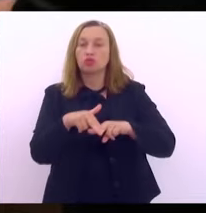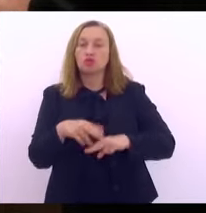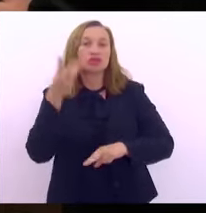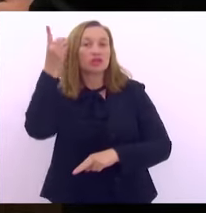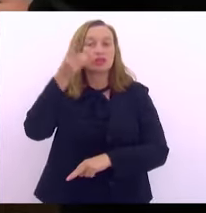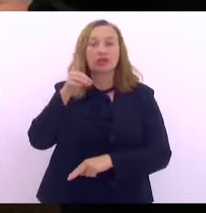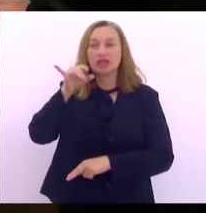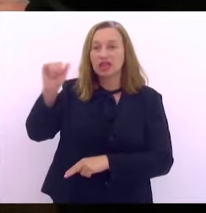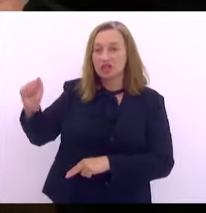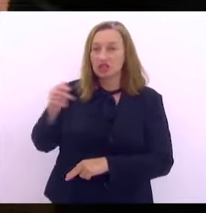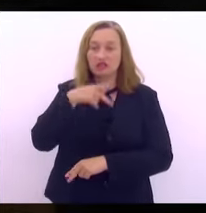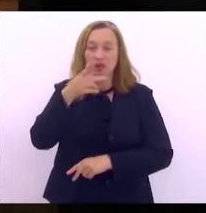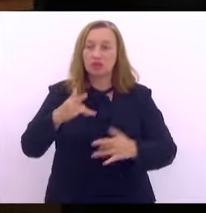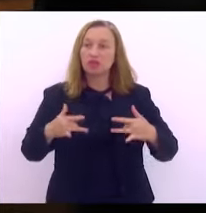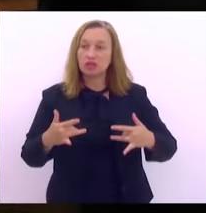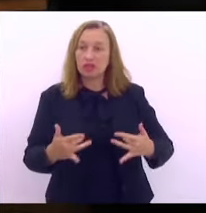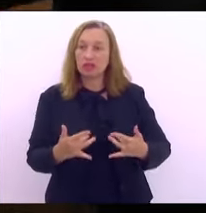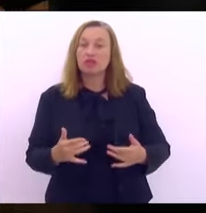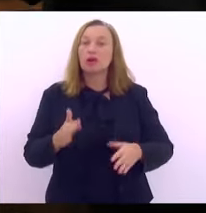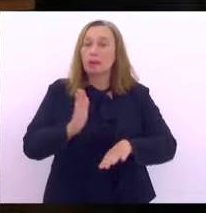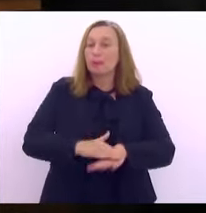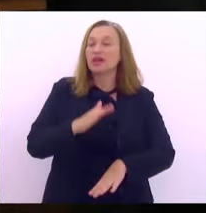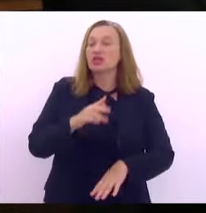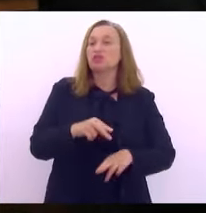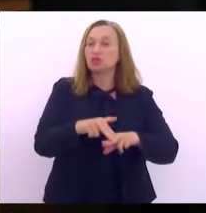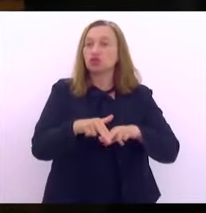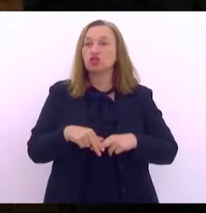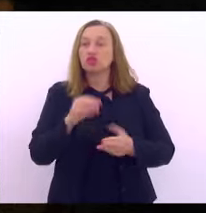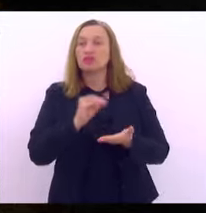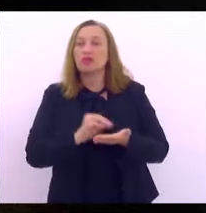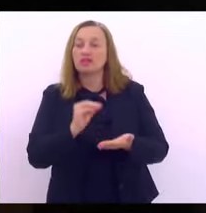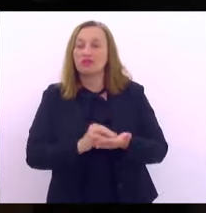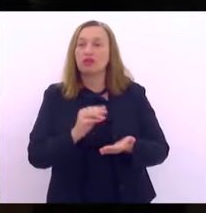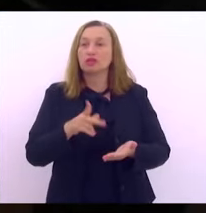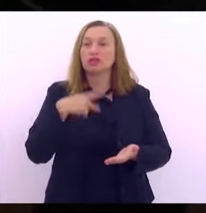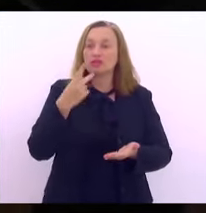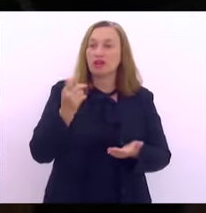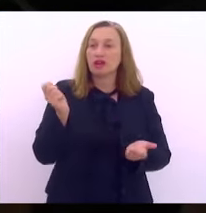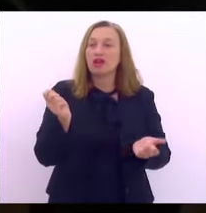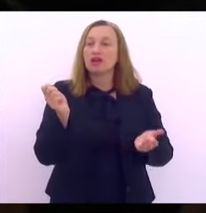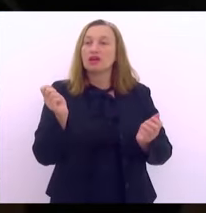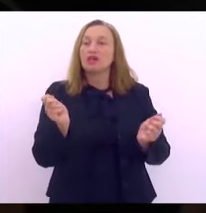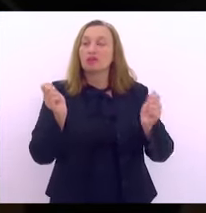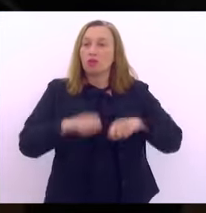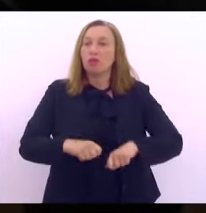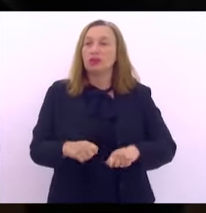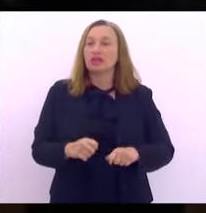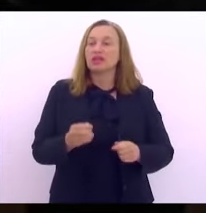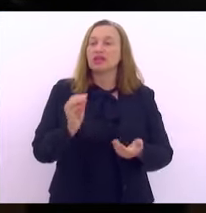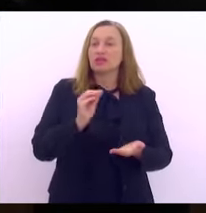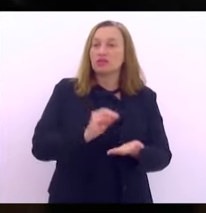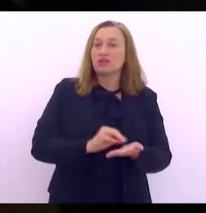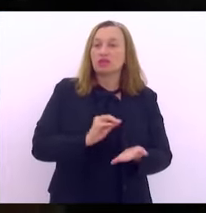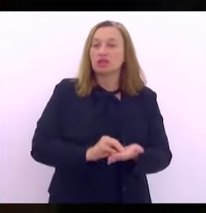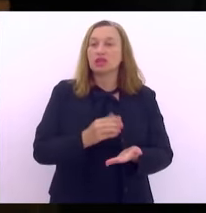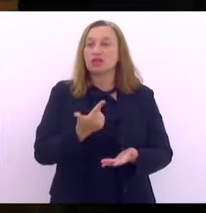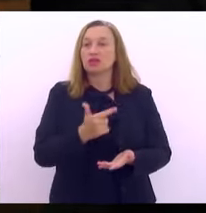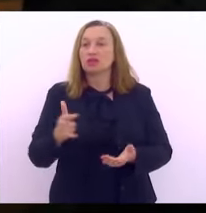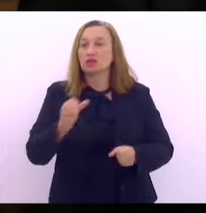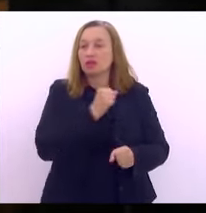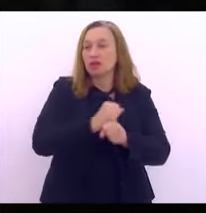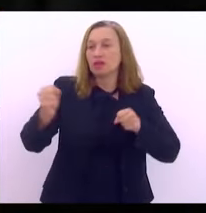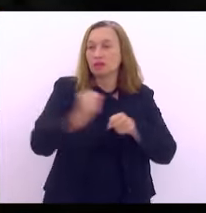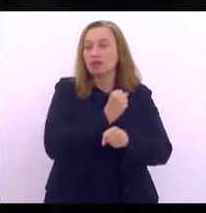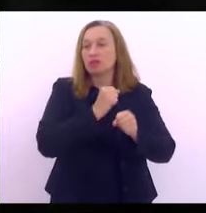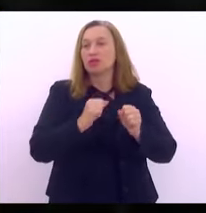sua solidariedade, ficam mais esses motivos da falta de palavra e da incompetência para se somarem ao repúdio que a Assembleia Legislativa do